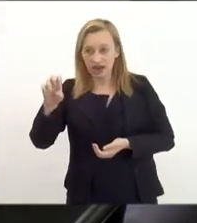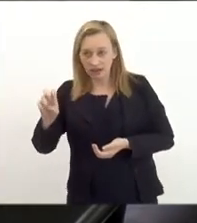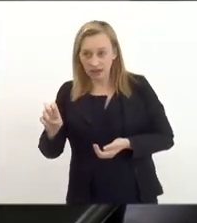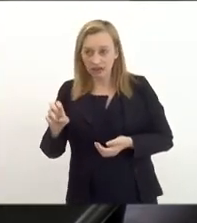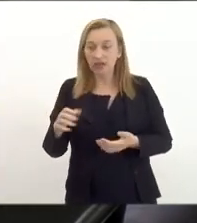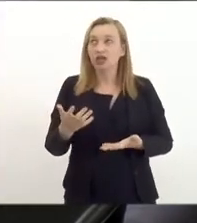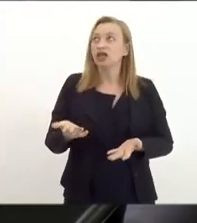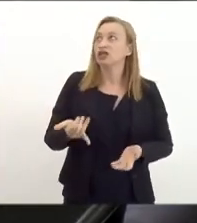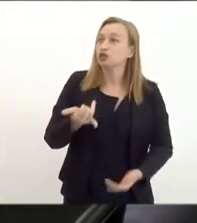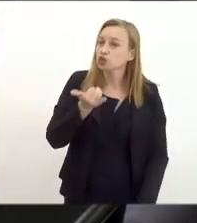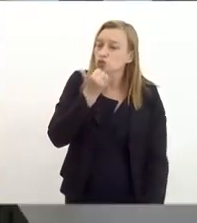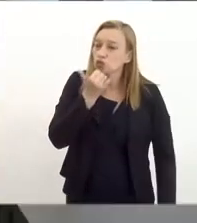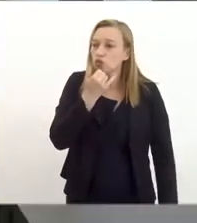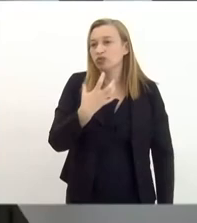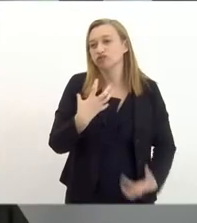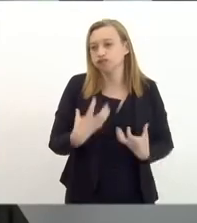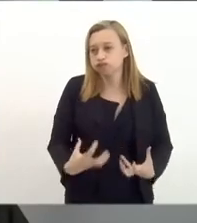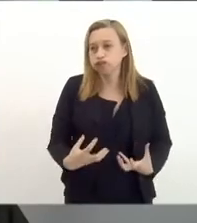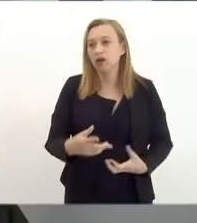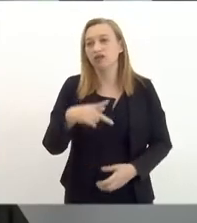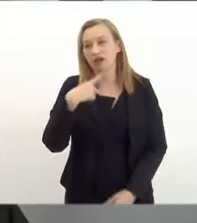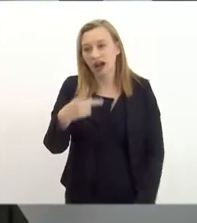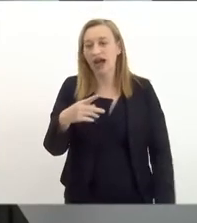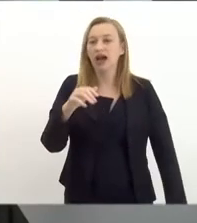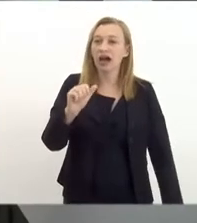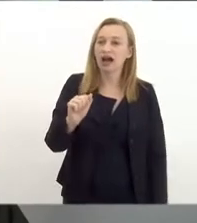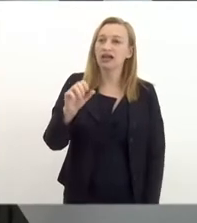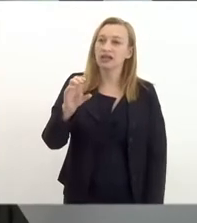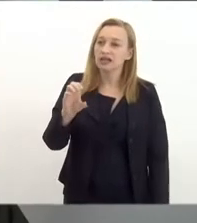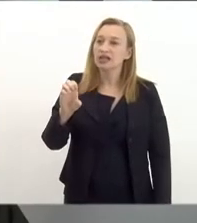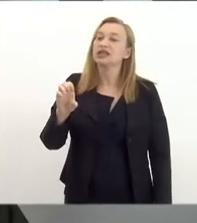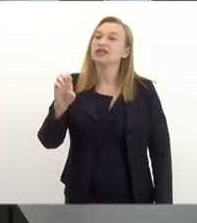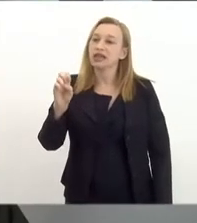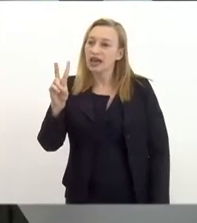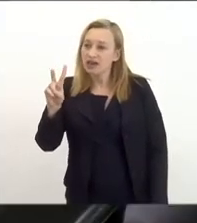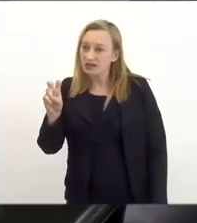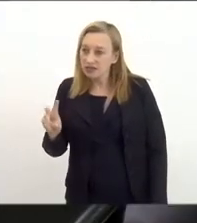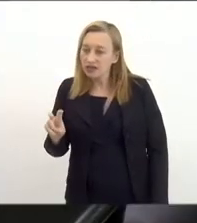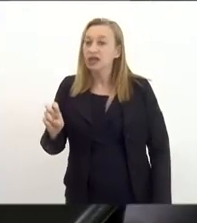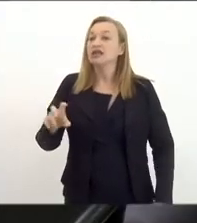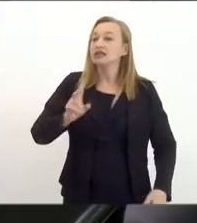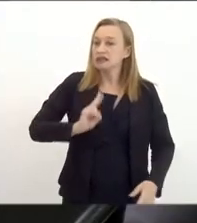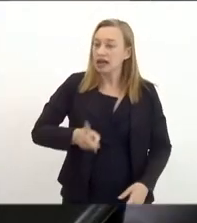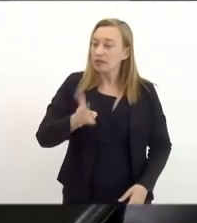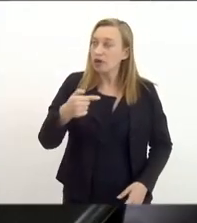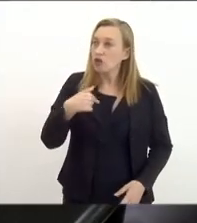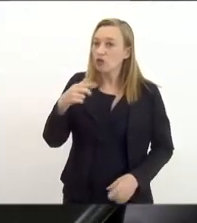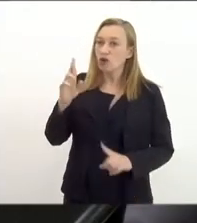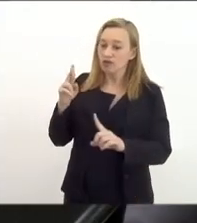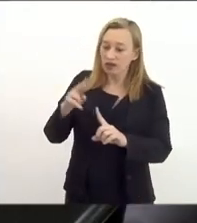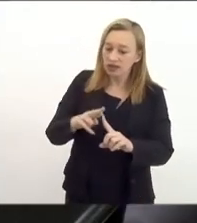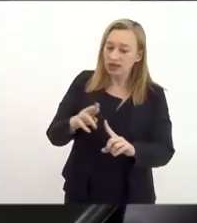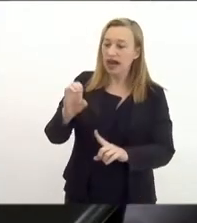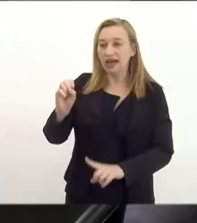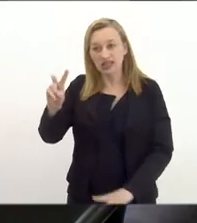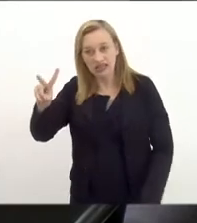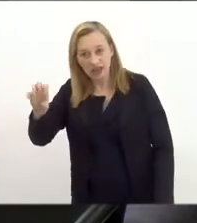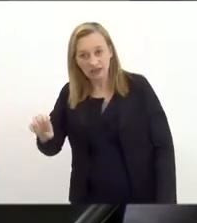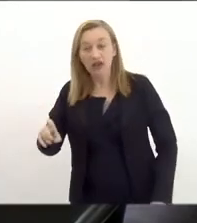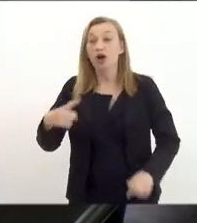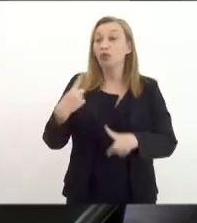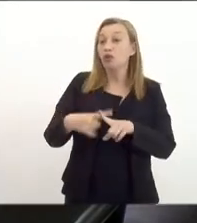permitam tá sendo chato não falarem serve o tempo todo porque eu sempre vou frisar a serve porque a serve